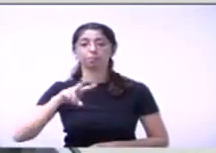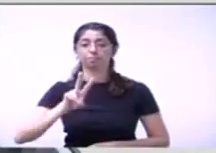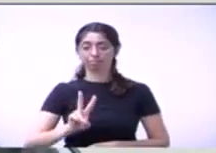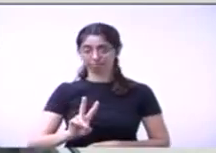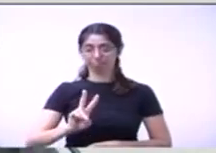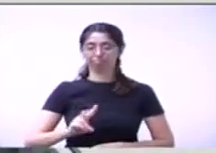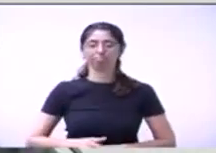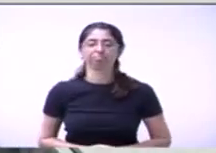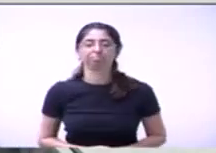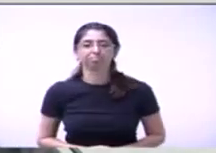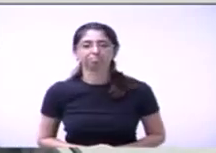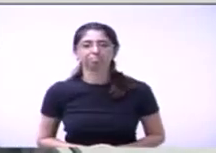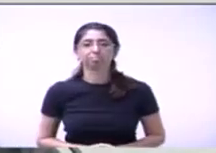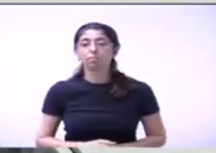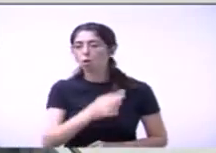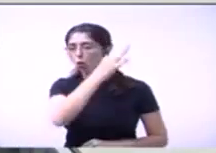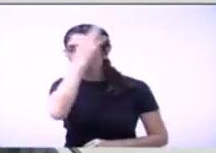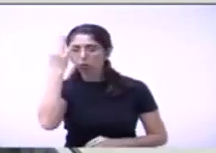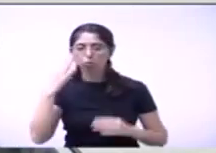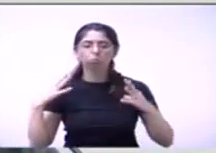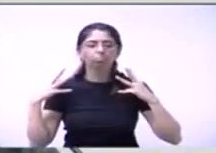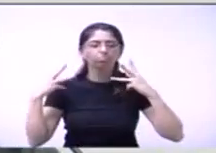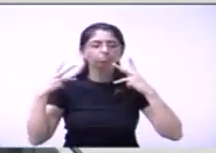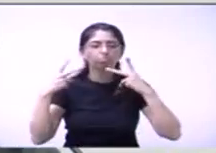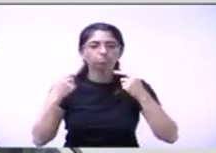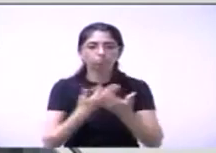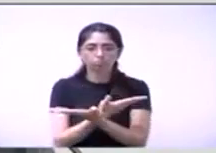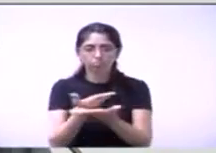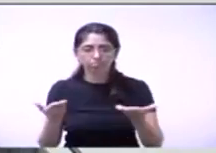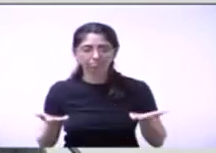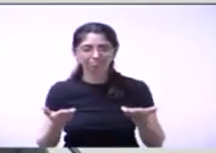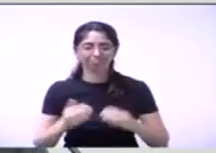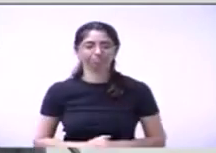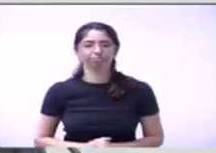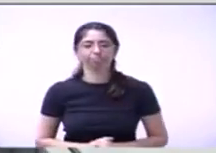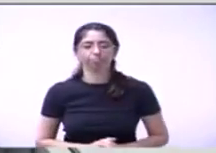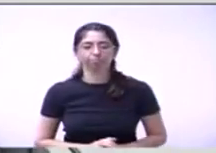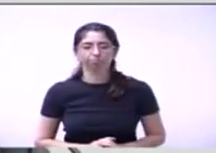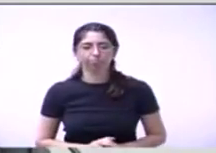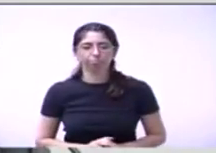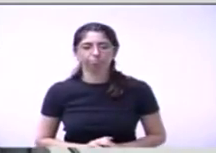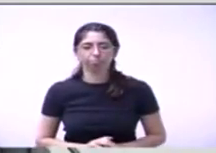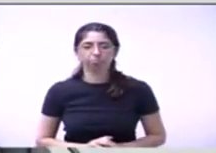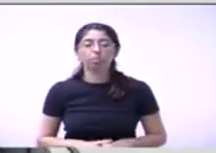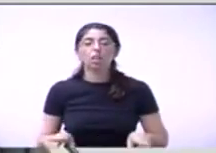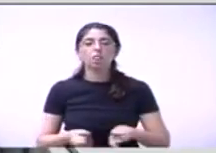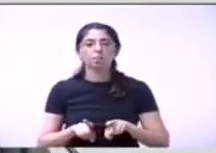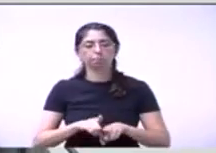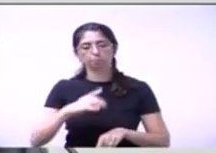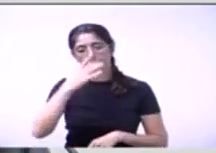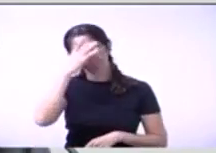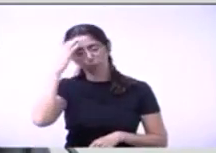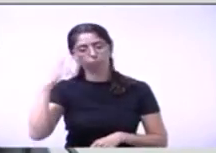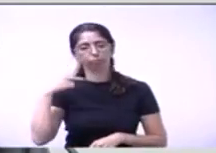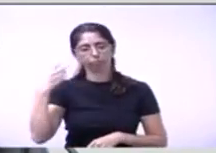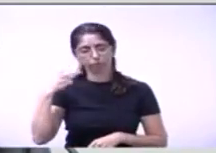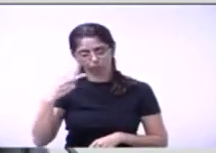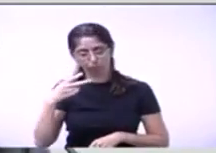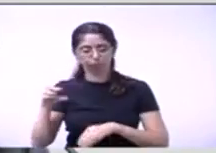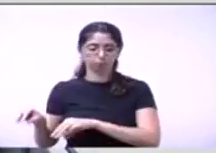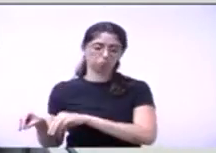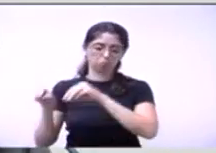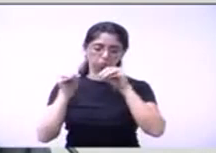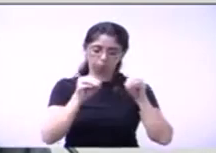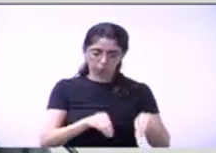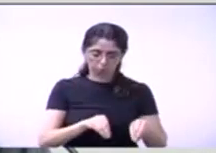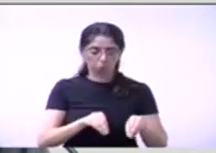boa sorte a todos os nobres vereadores, que aqueles que trocaram de partido, aqueles que continuam no